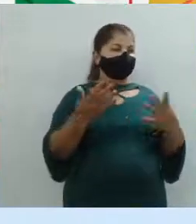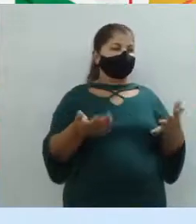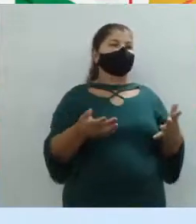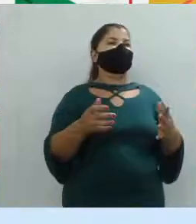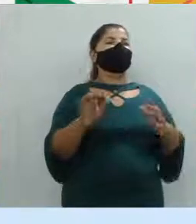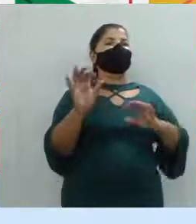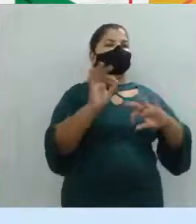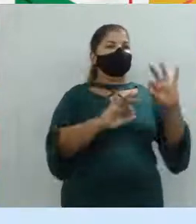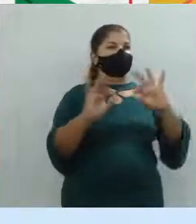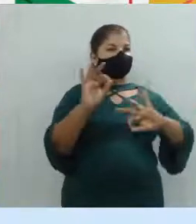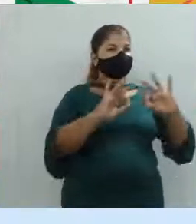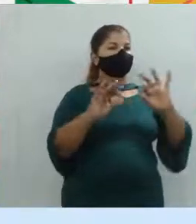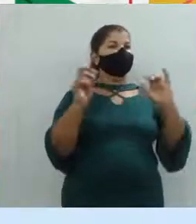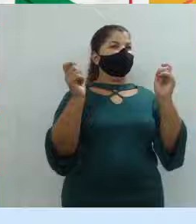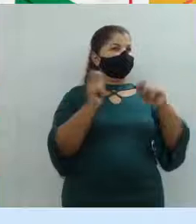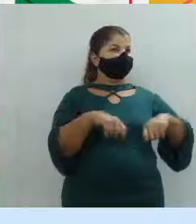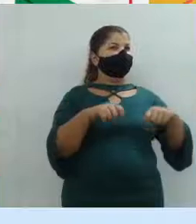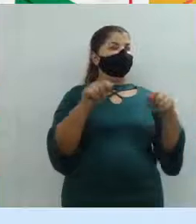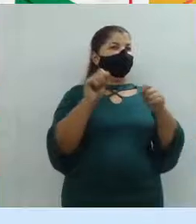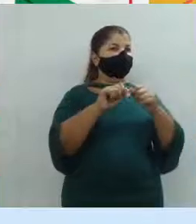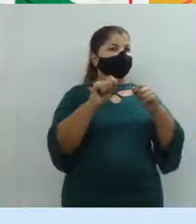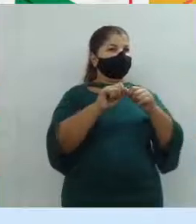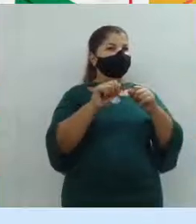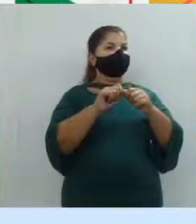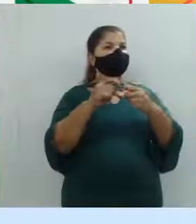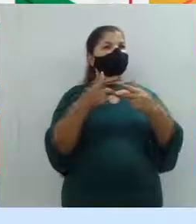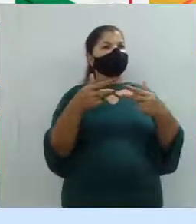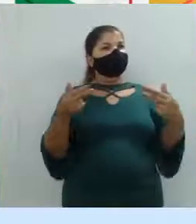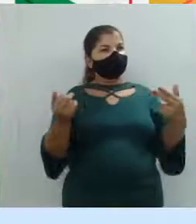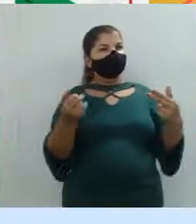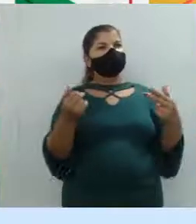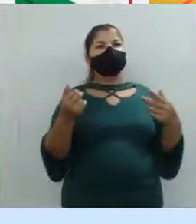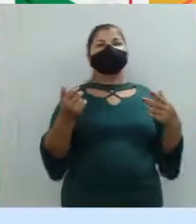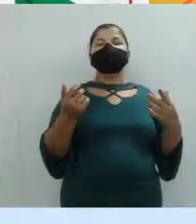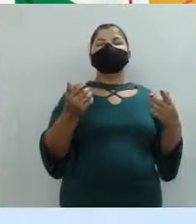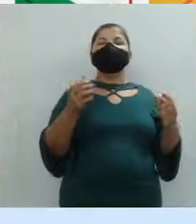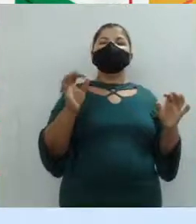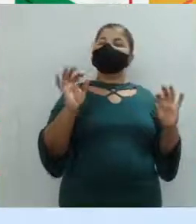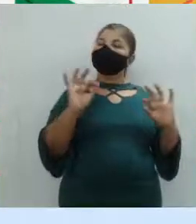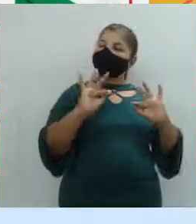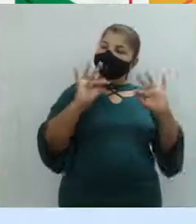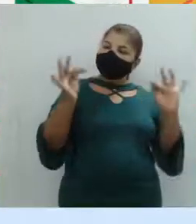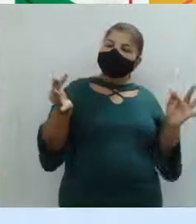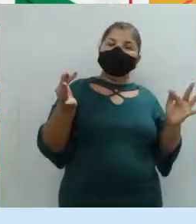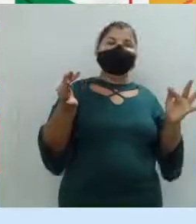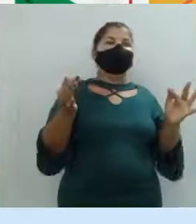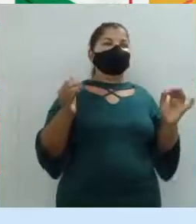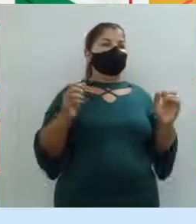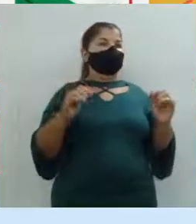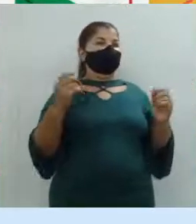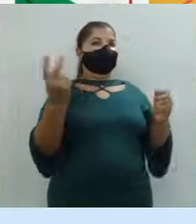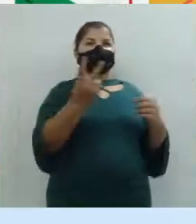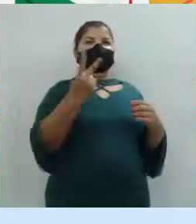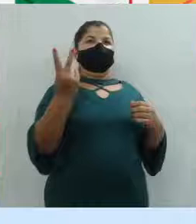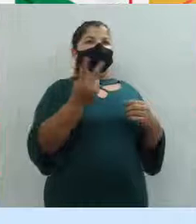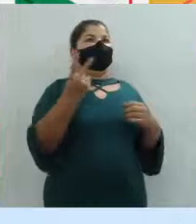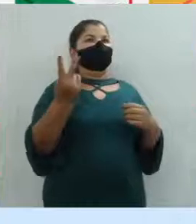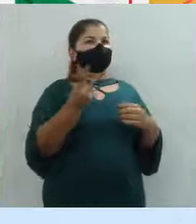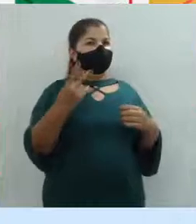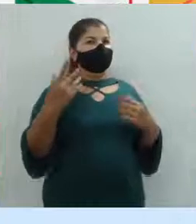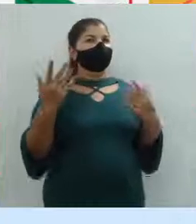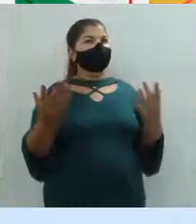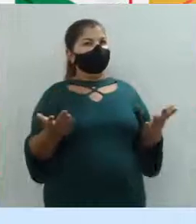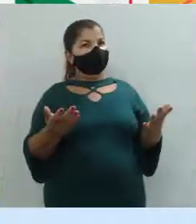ele consegue fazer com que objetos sem muito valor fiquem valorizados. Suas obras podem